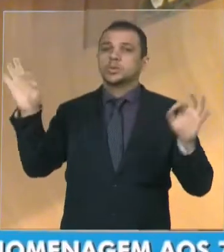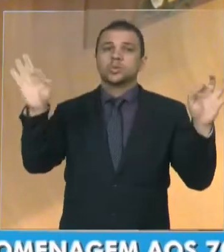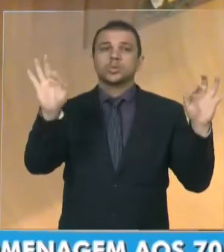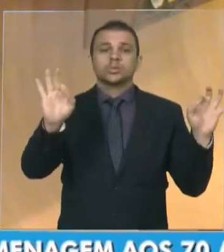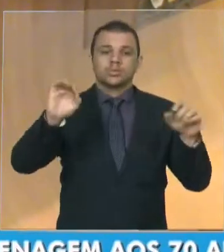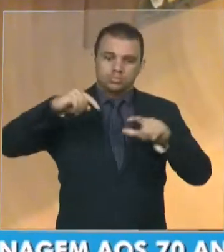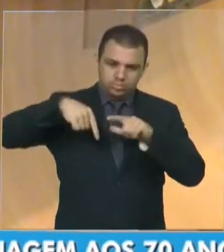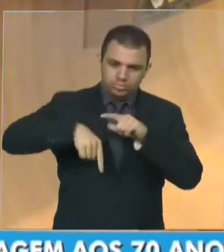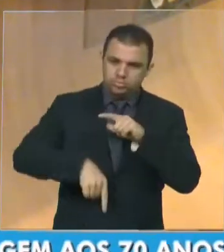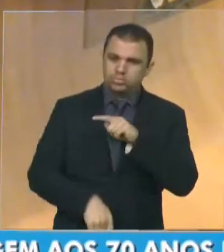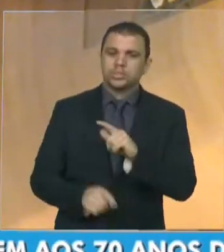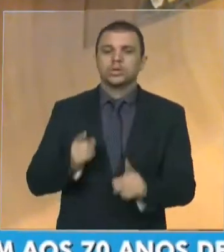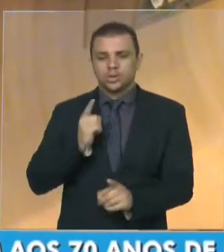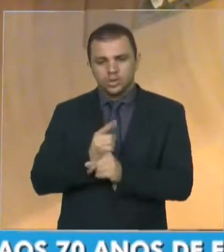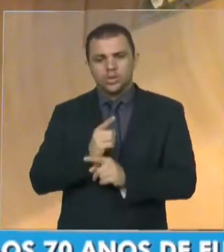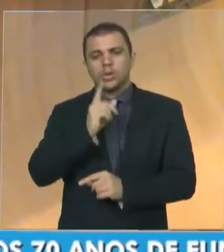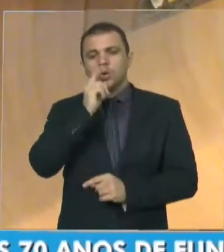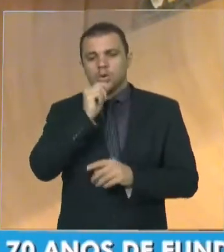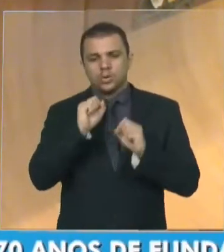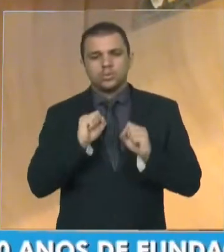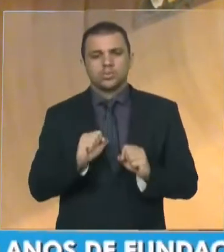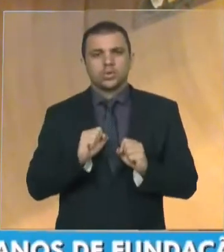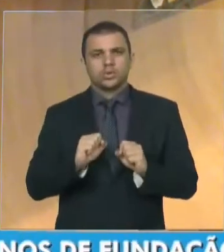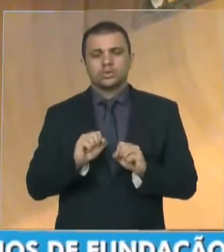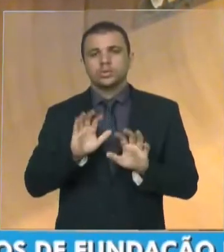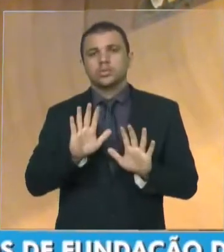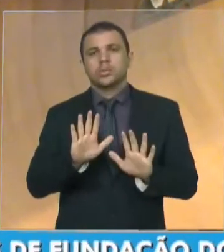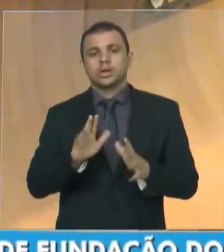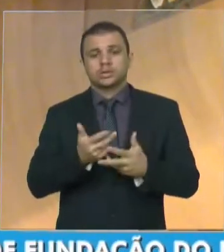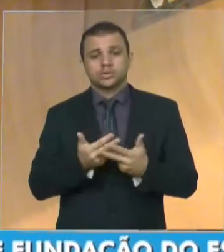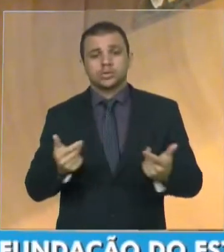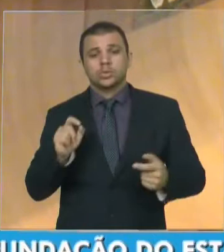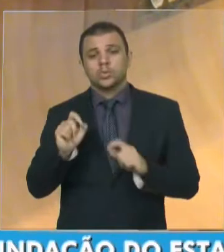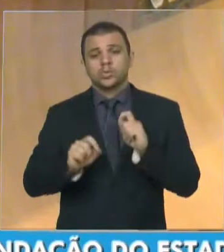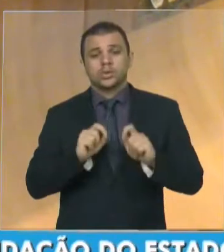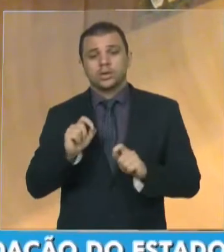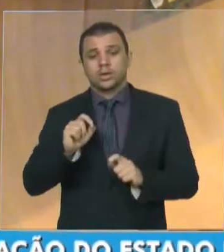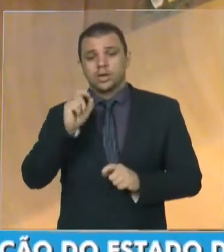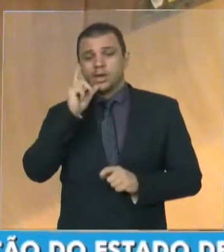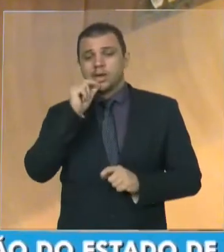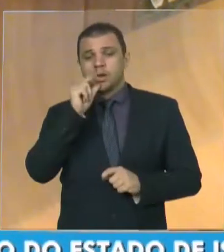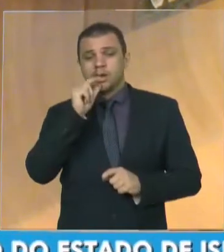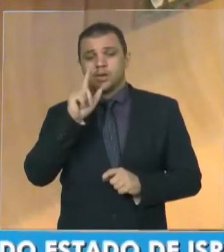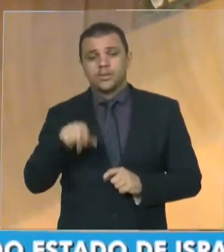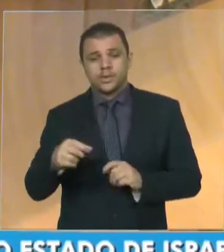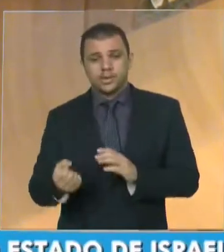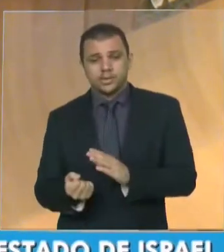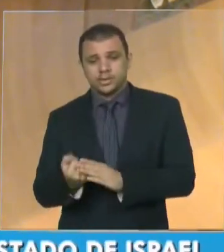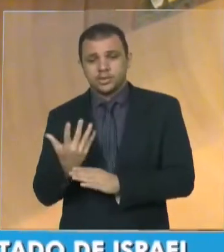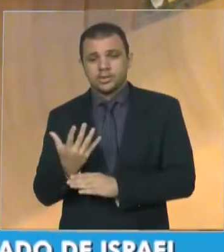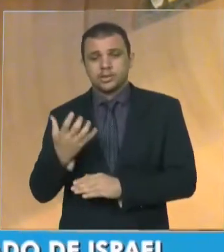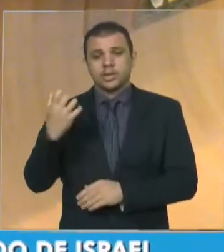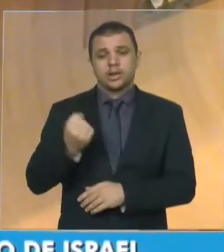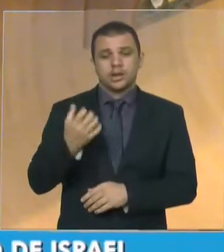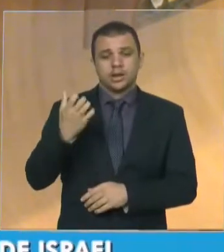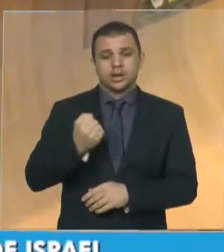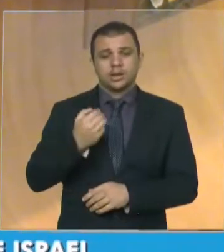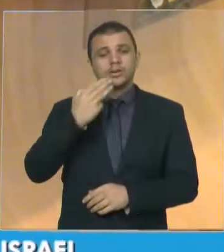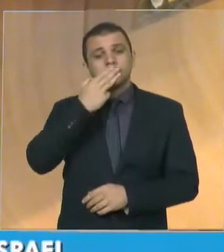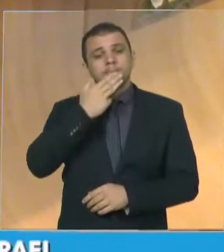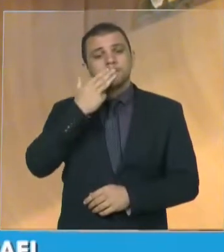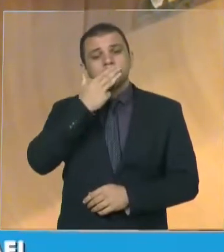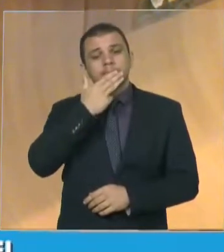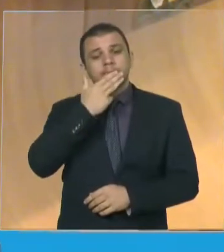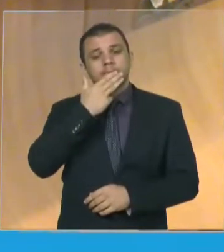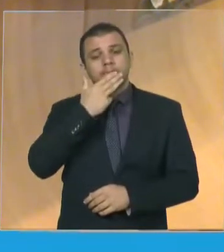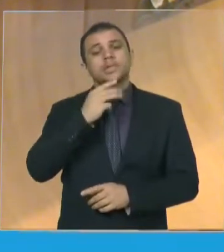profundo. Mas isso, a terra de mel e leite, tem. Preciso